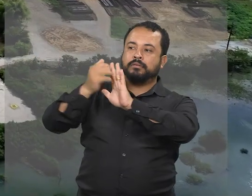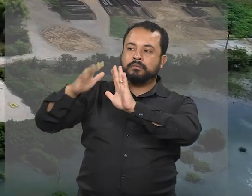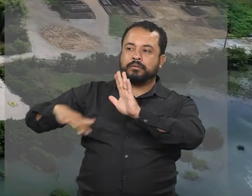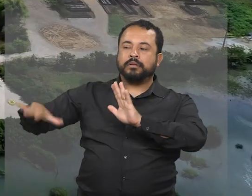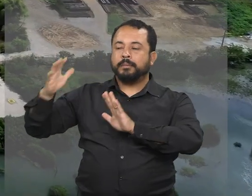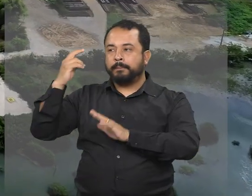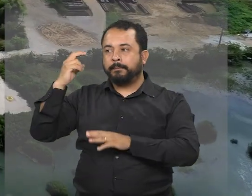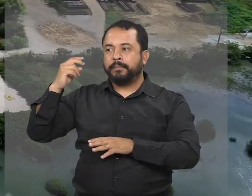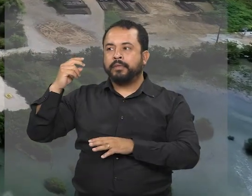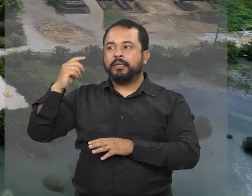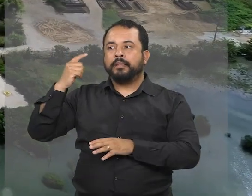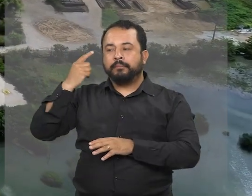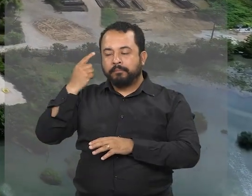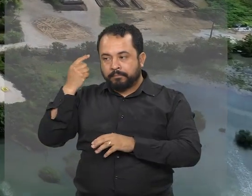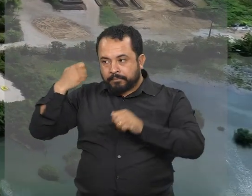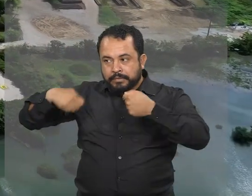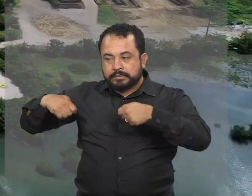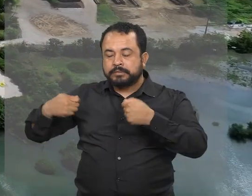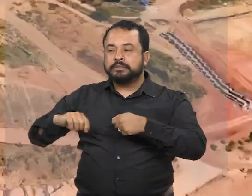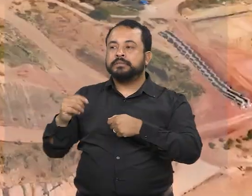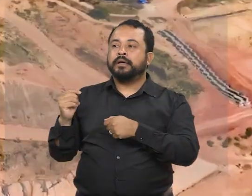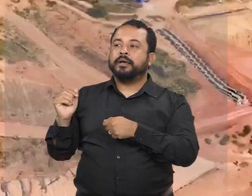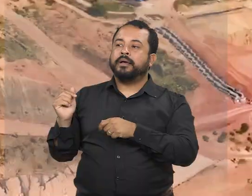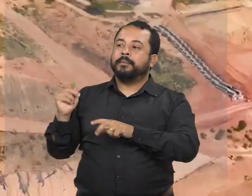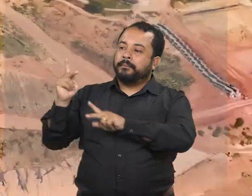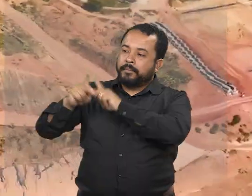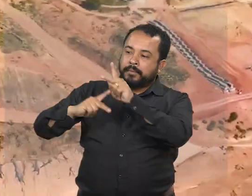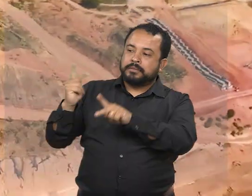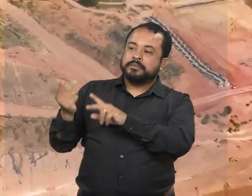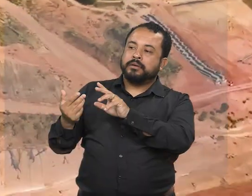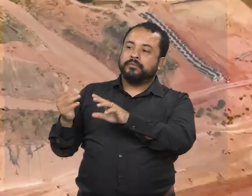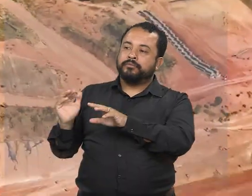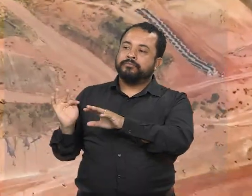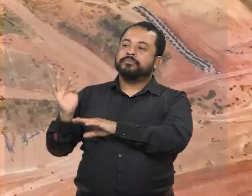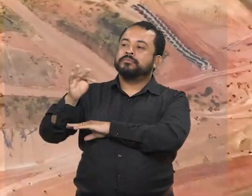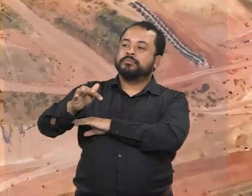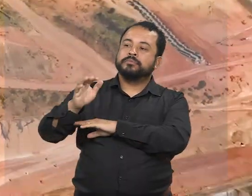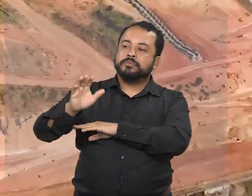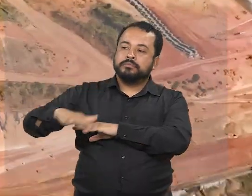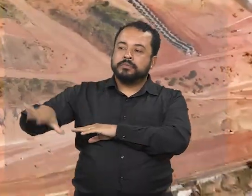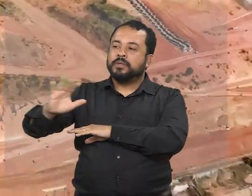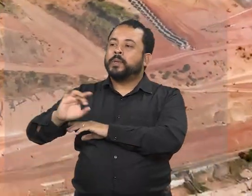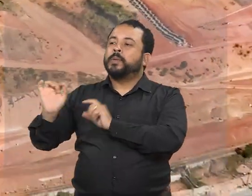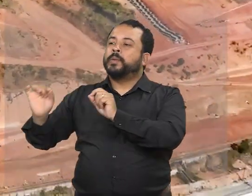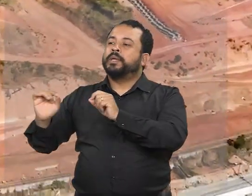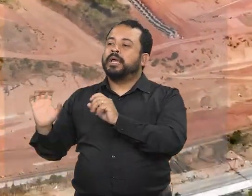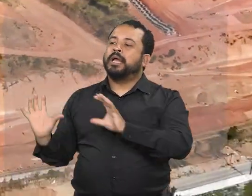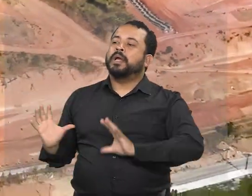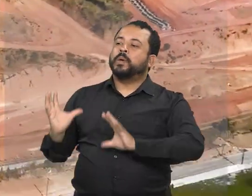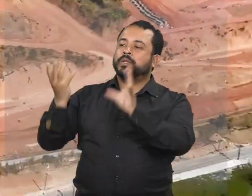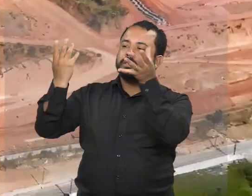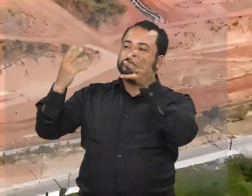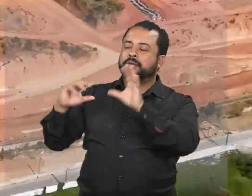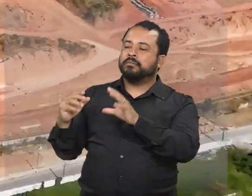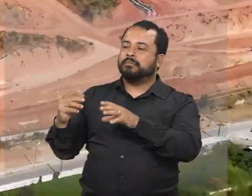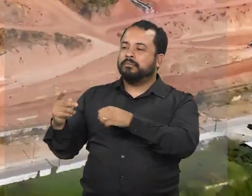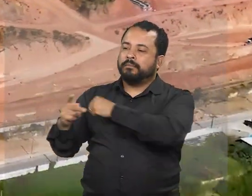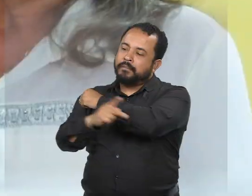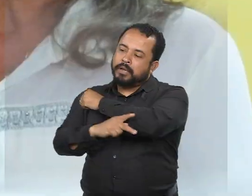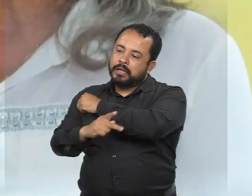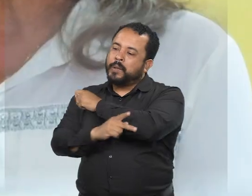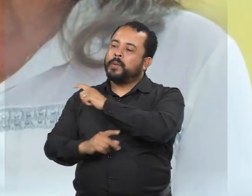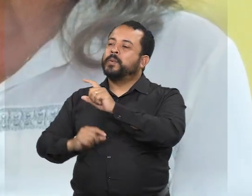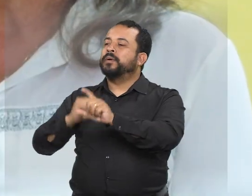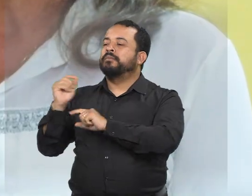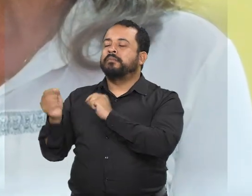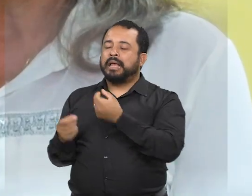as populações futuras elas tenham esse documento vivo do que aconteceu ali,